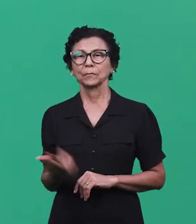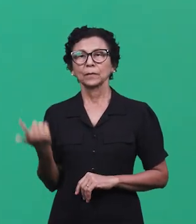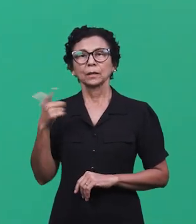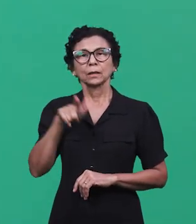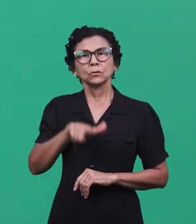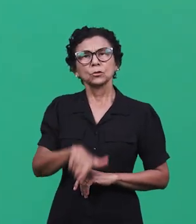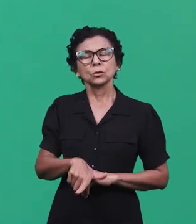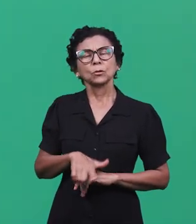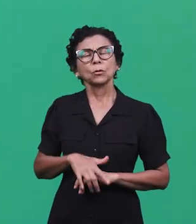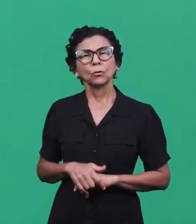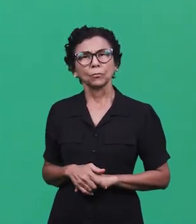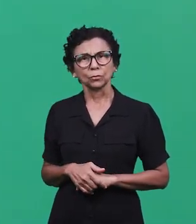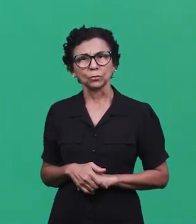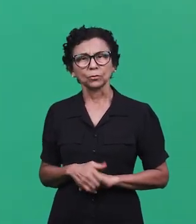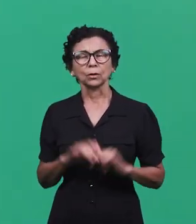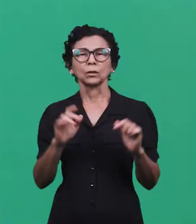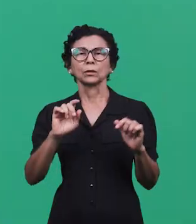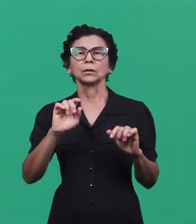novo.